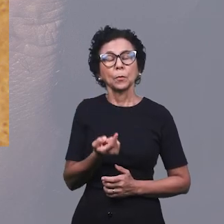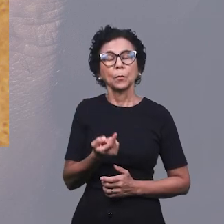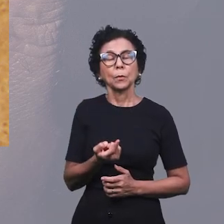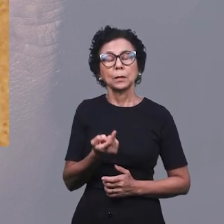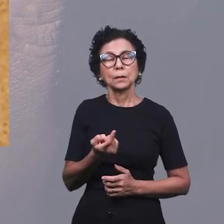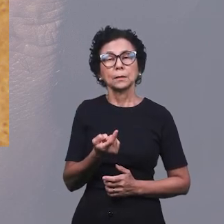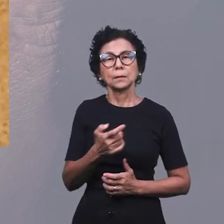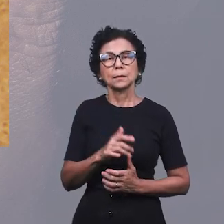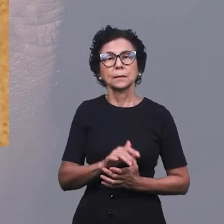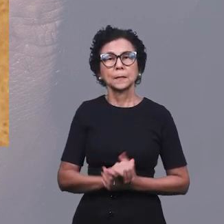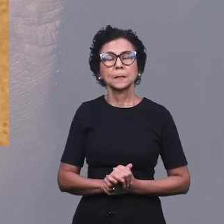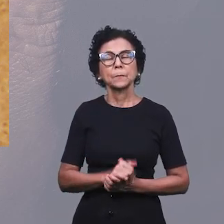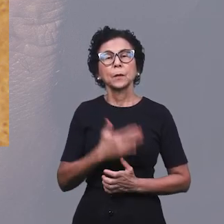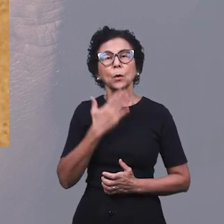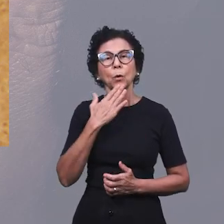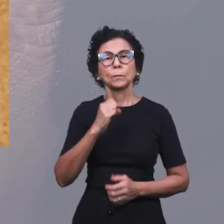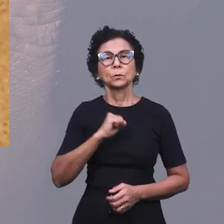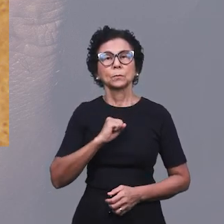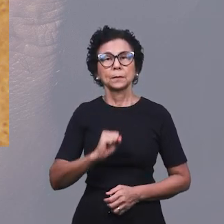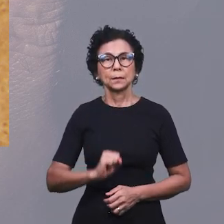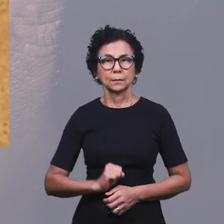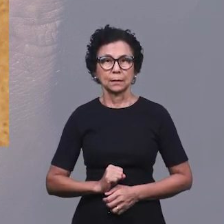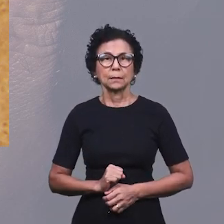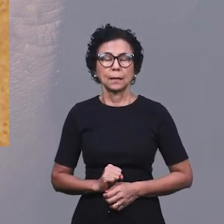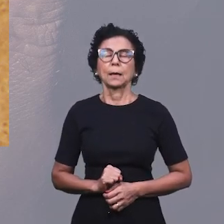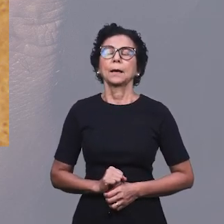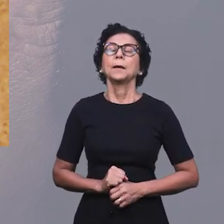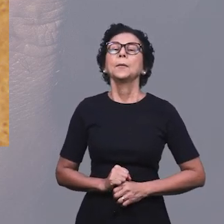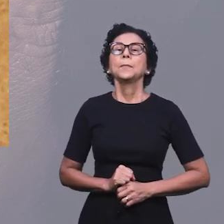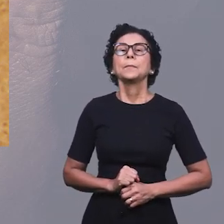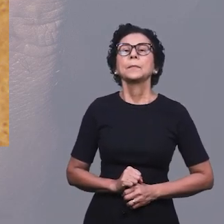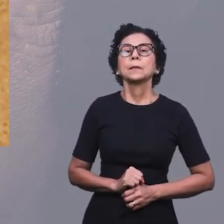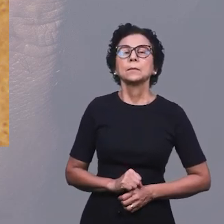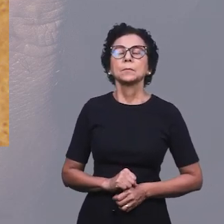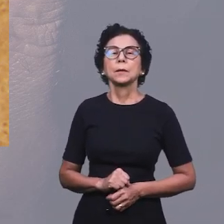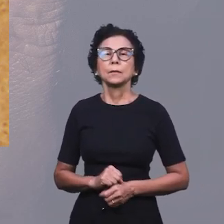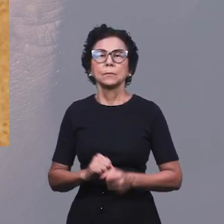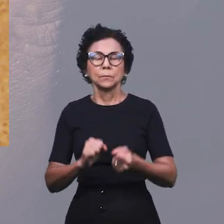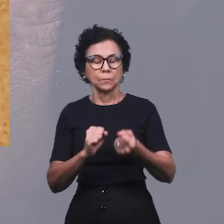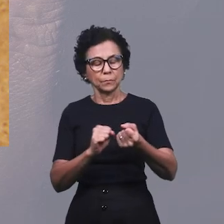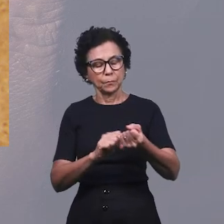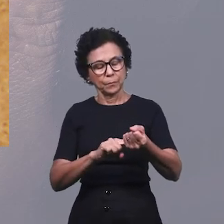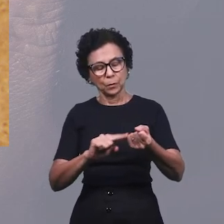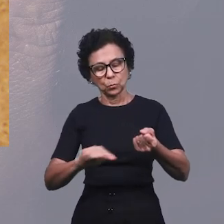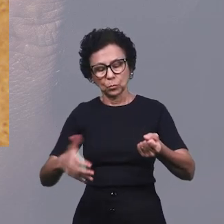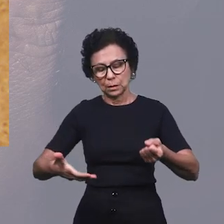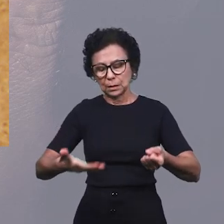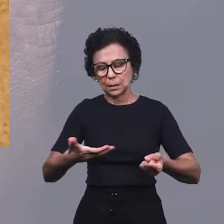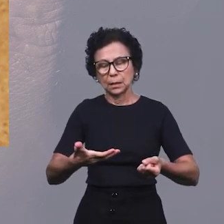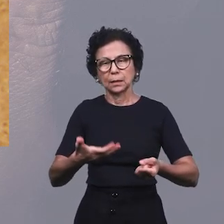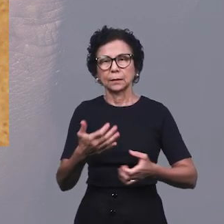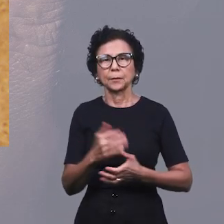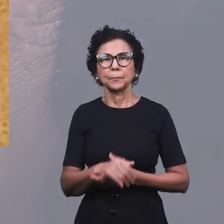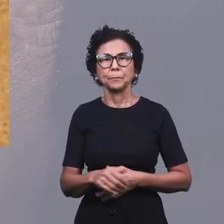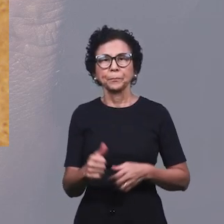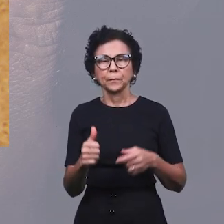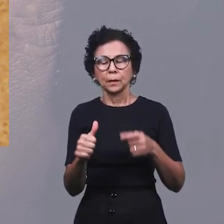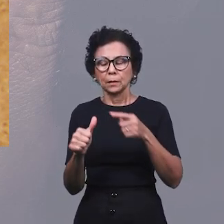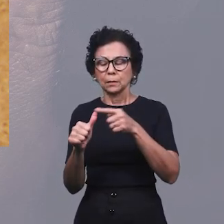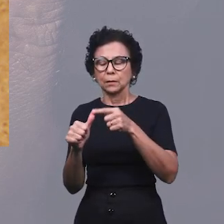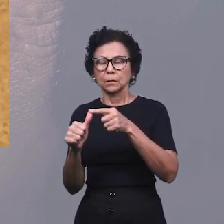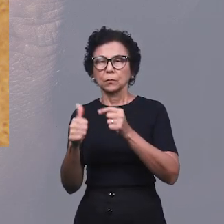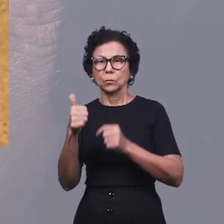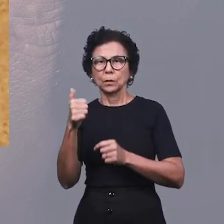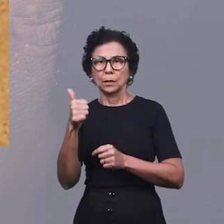sangue passando no polegar direito da mão, Exatamente. no polegar direito do pé e na ponta da